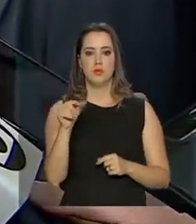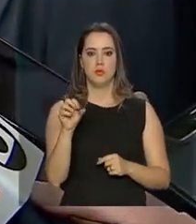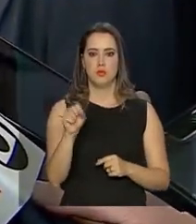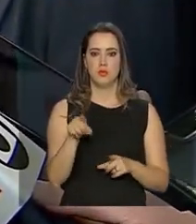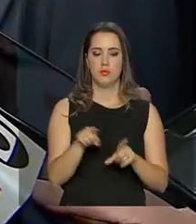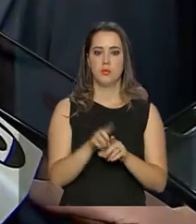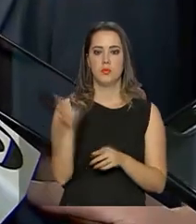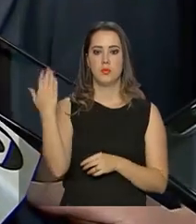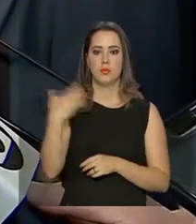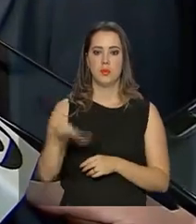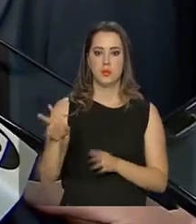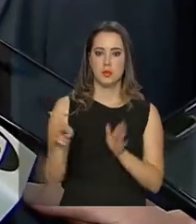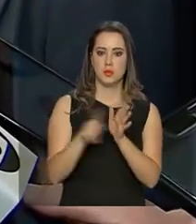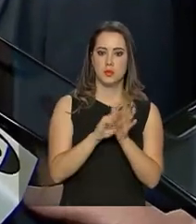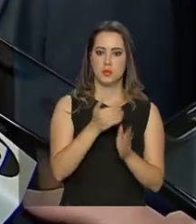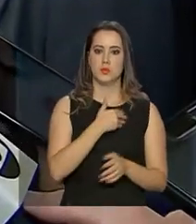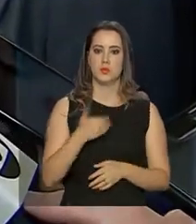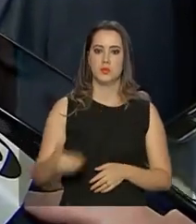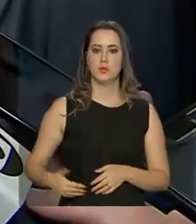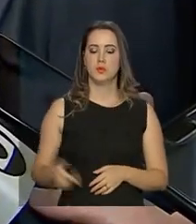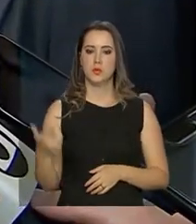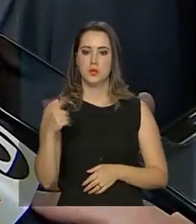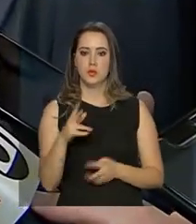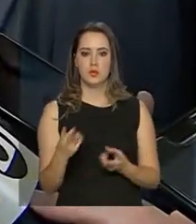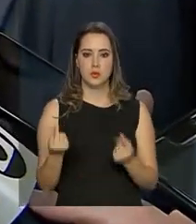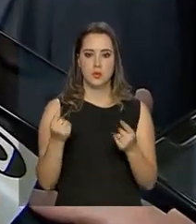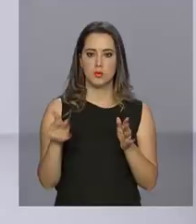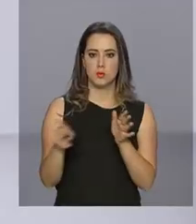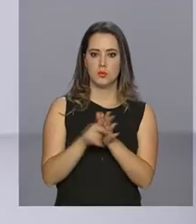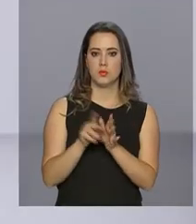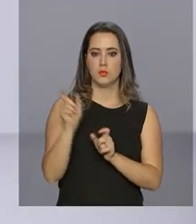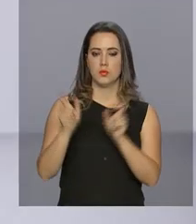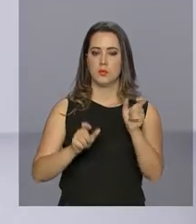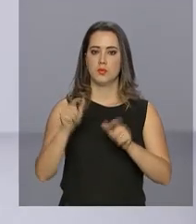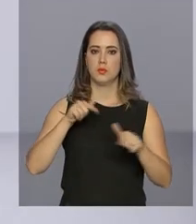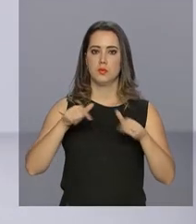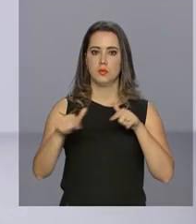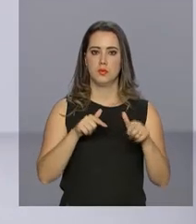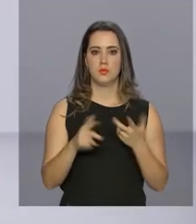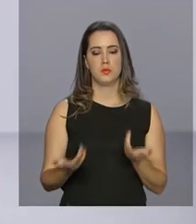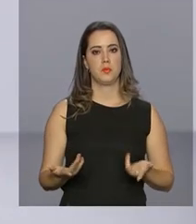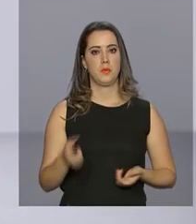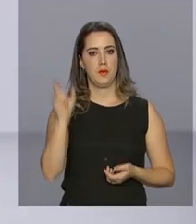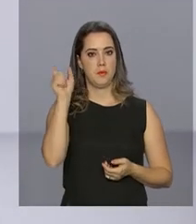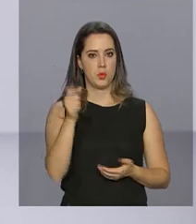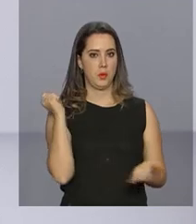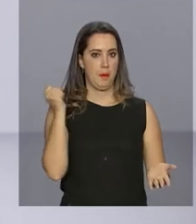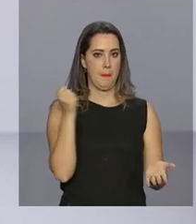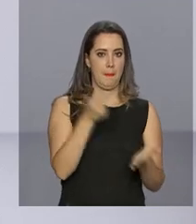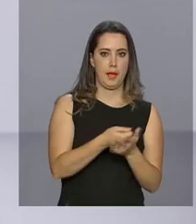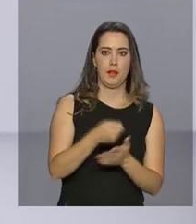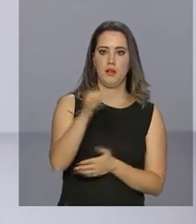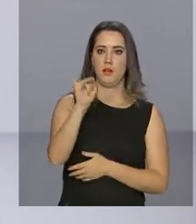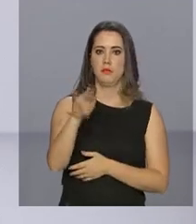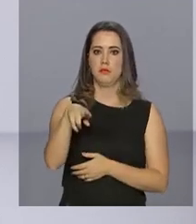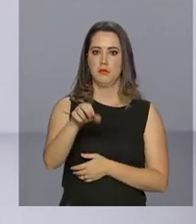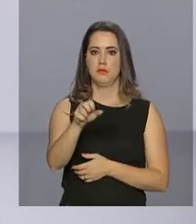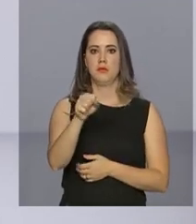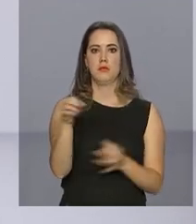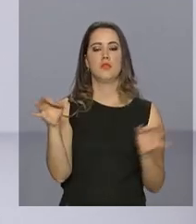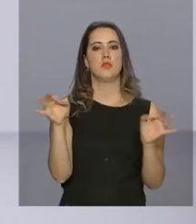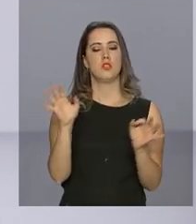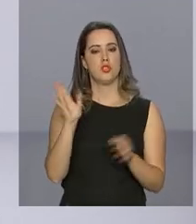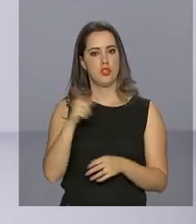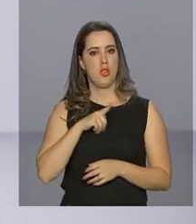metade fica com o poder público ea outra metade vai para o trabalhoso quem contribui com a previdência social e acaba de ter